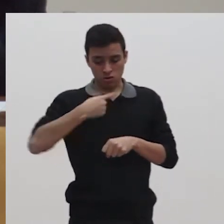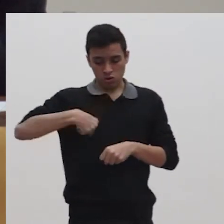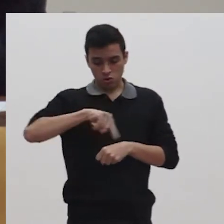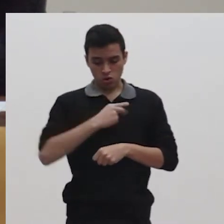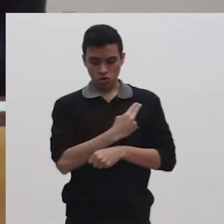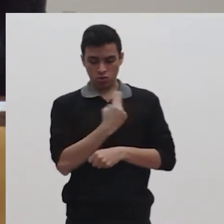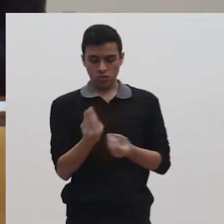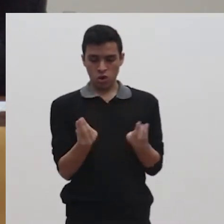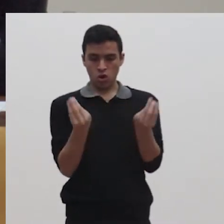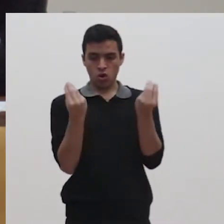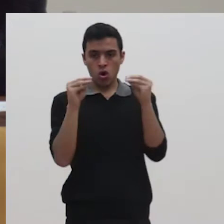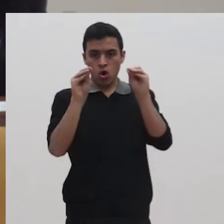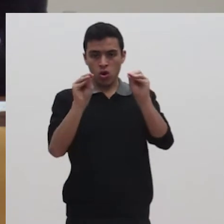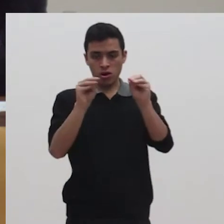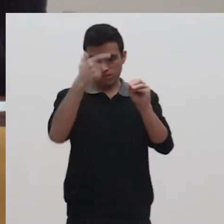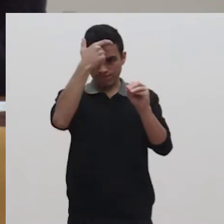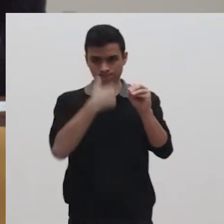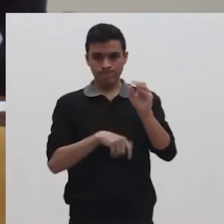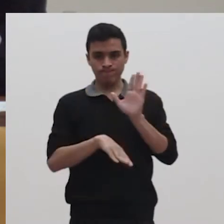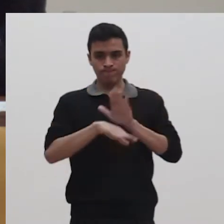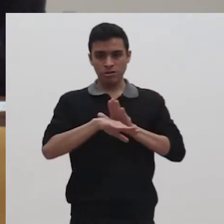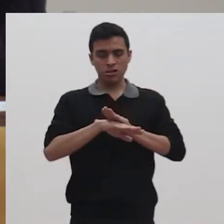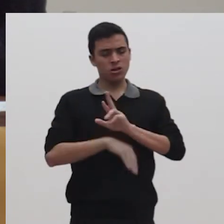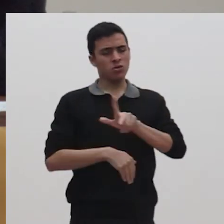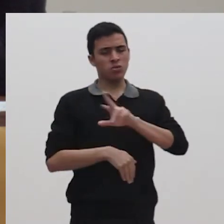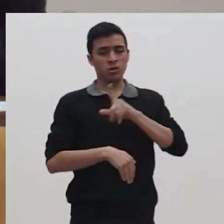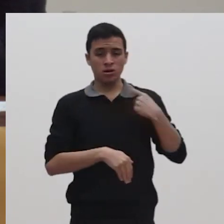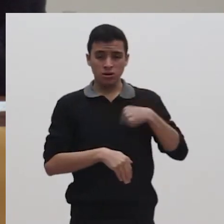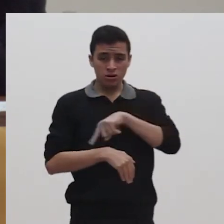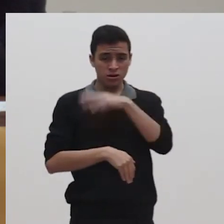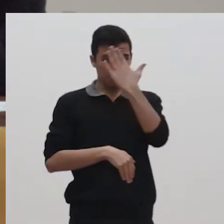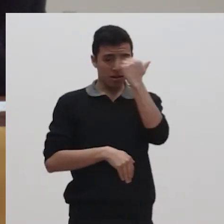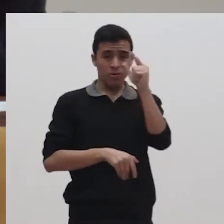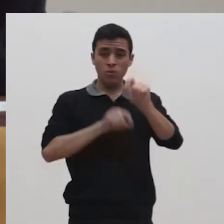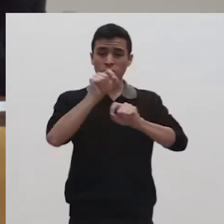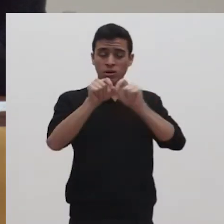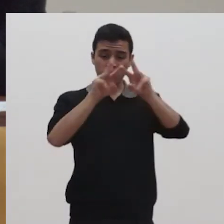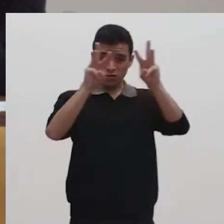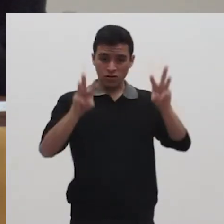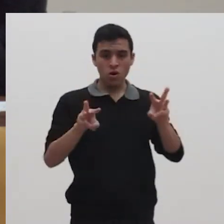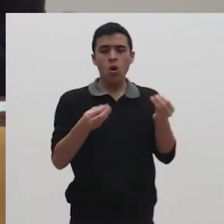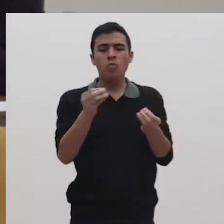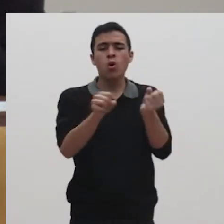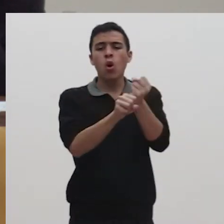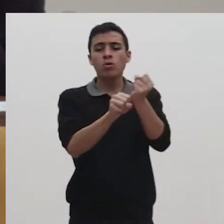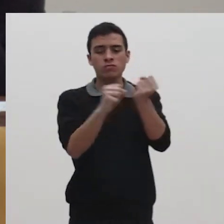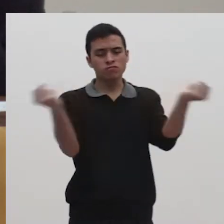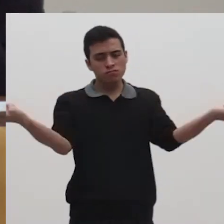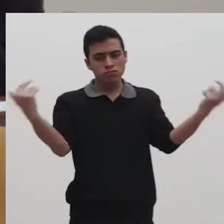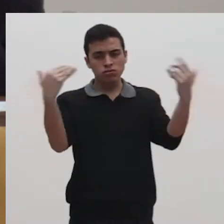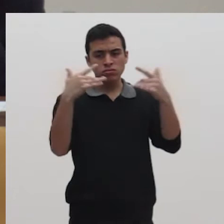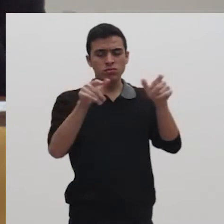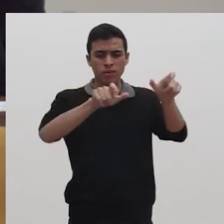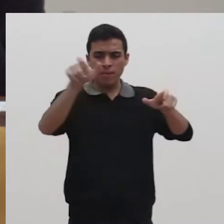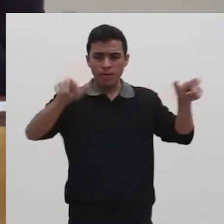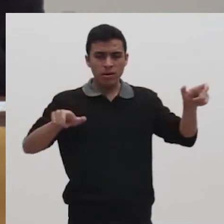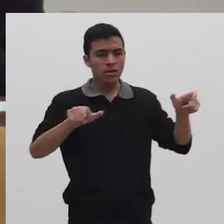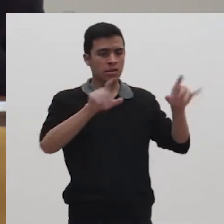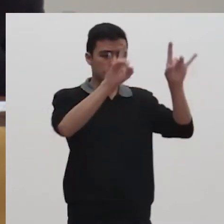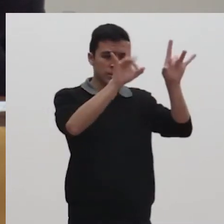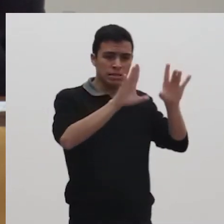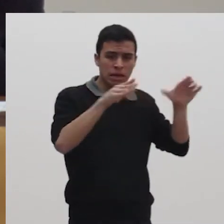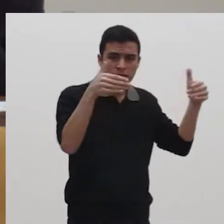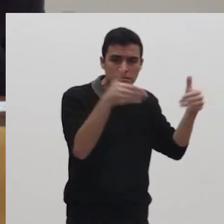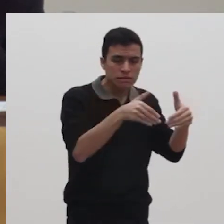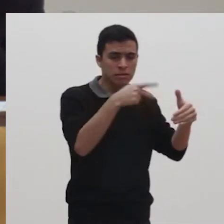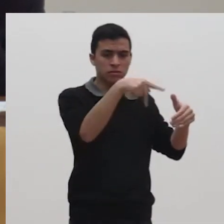nossos nomes, nas nossas personas, porque nós entendemos que a universidade vai ser construída por todos que são